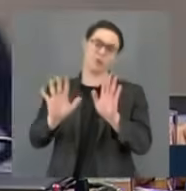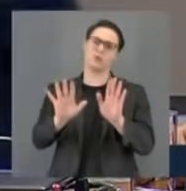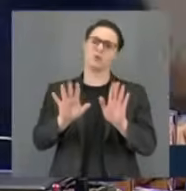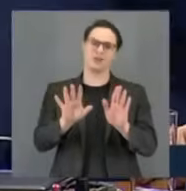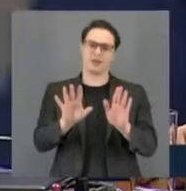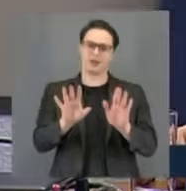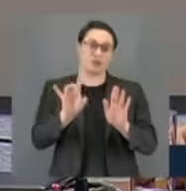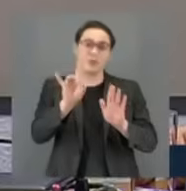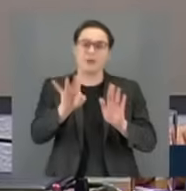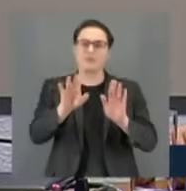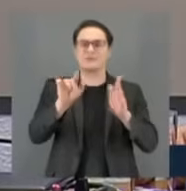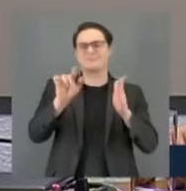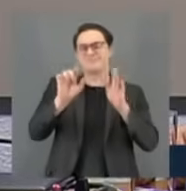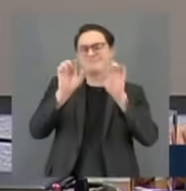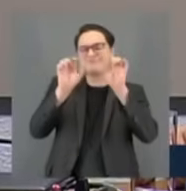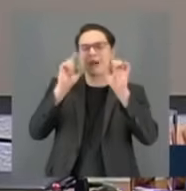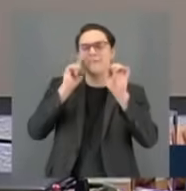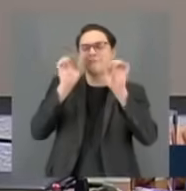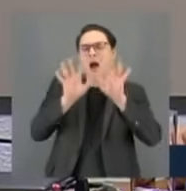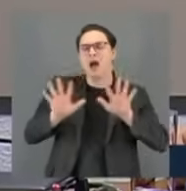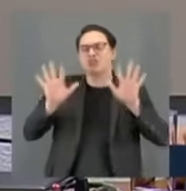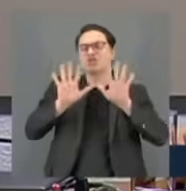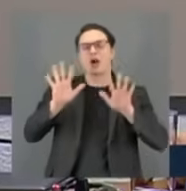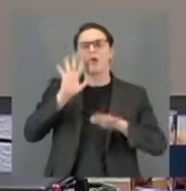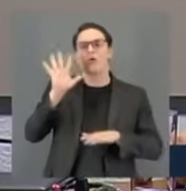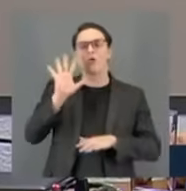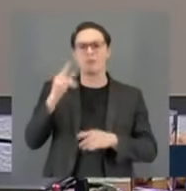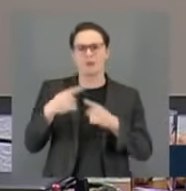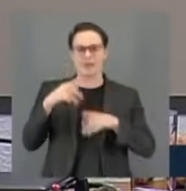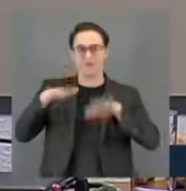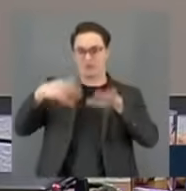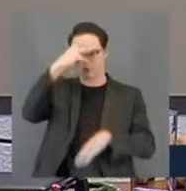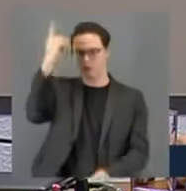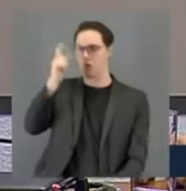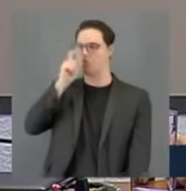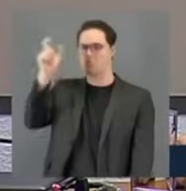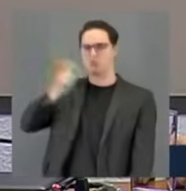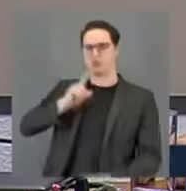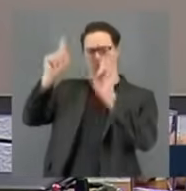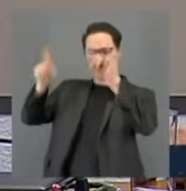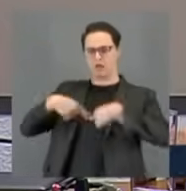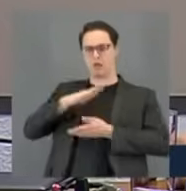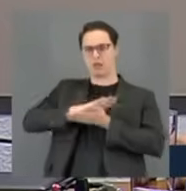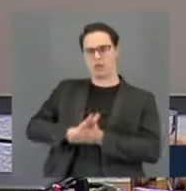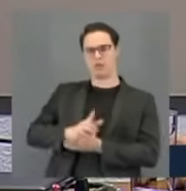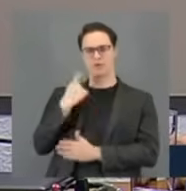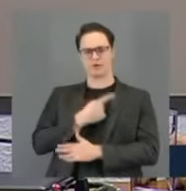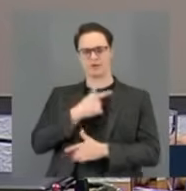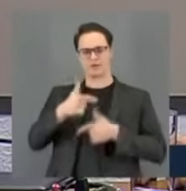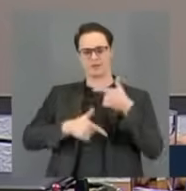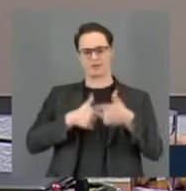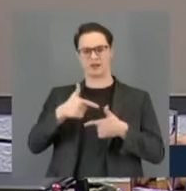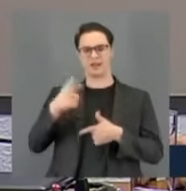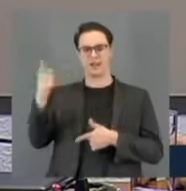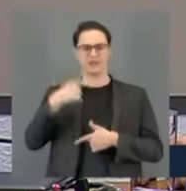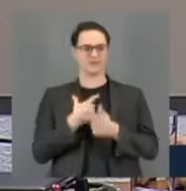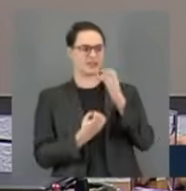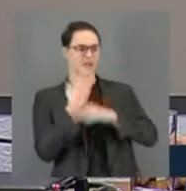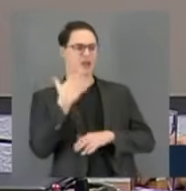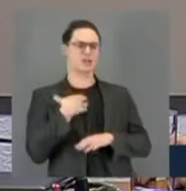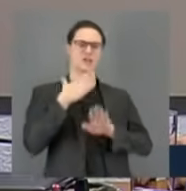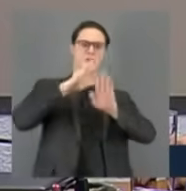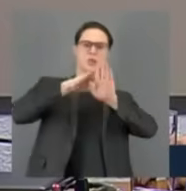explicação, porque muitos têm tentado desmerecer o nosso trabalho. Criaram teorias da